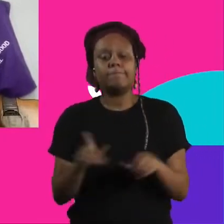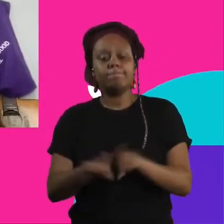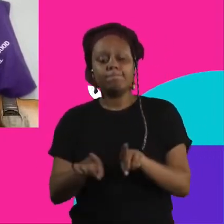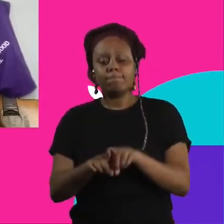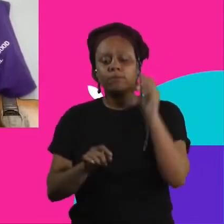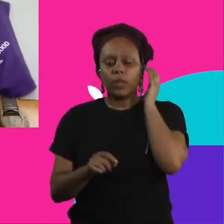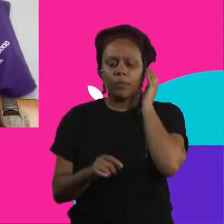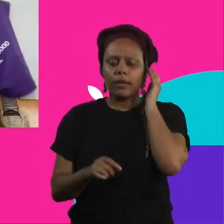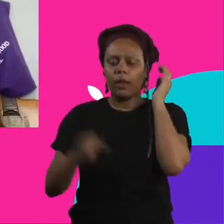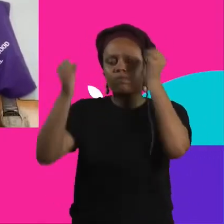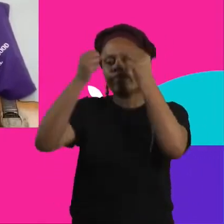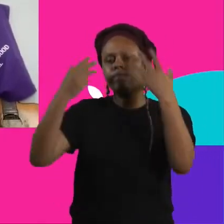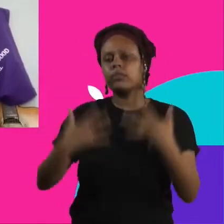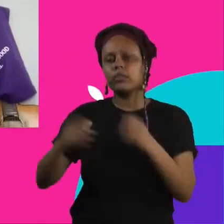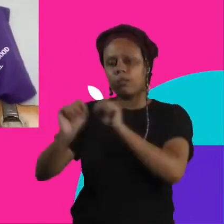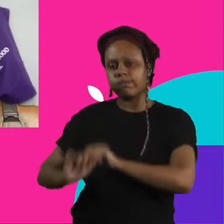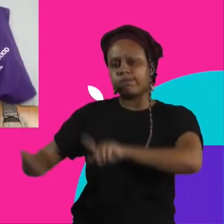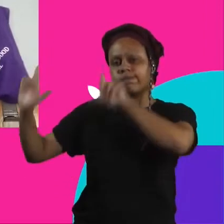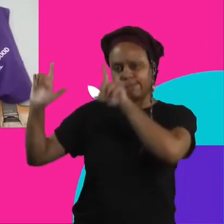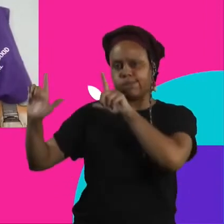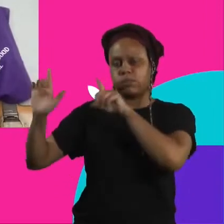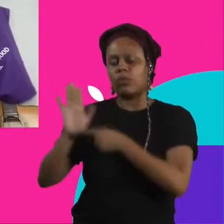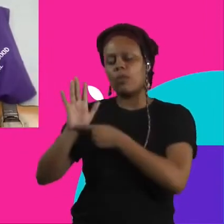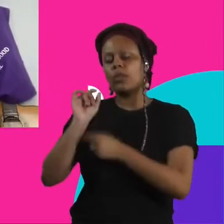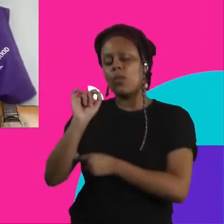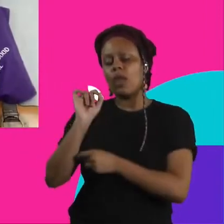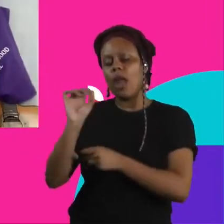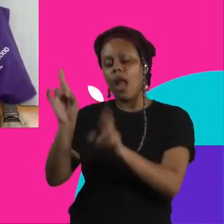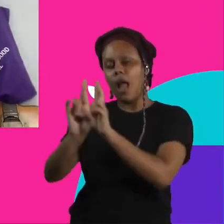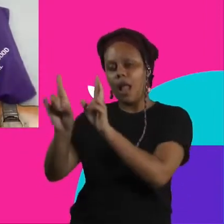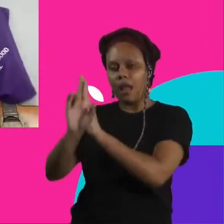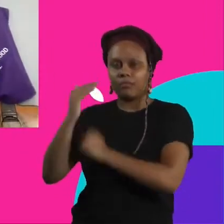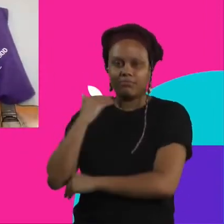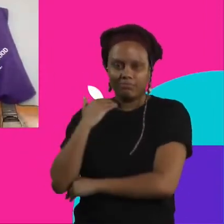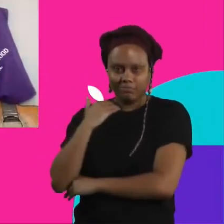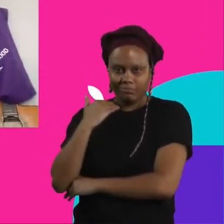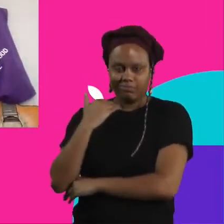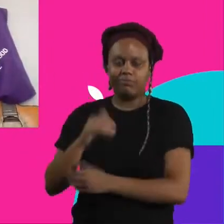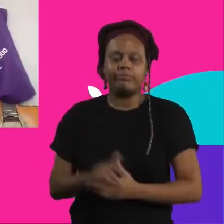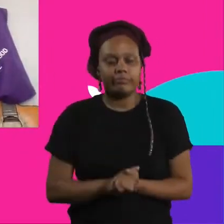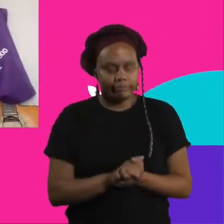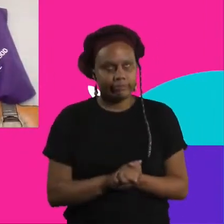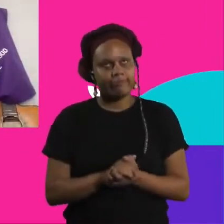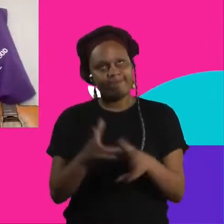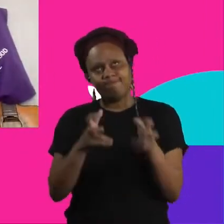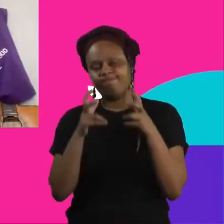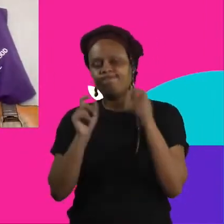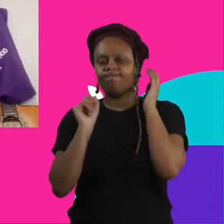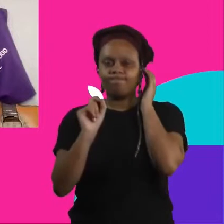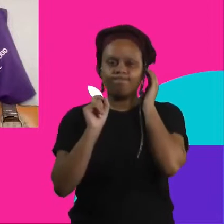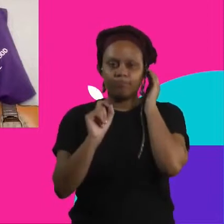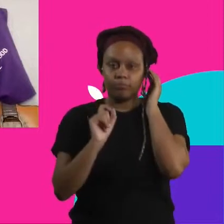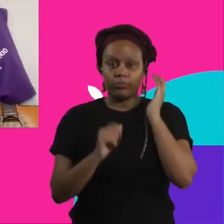do painel a gente fala sobre o relacionamento com os bancos, né? E aí eu percebo que